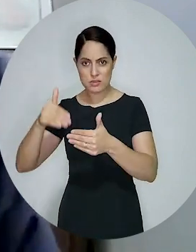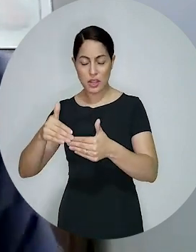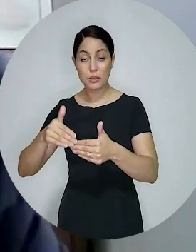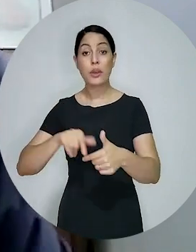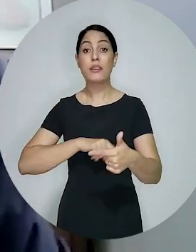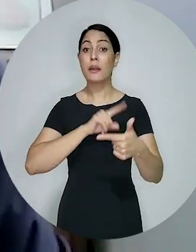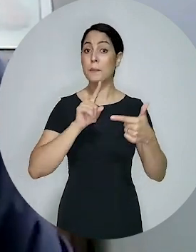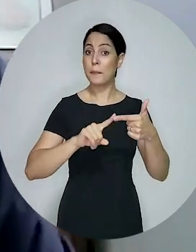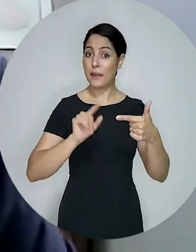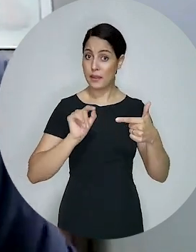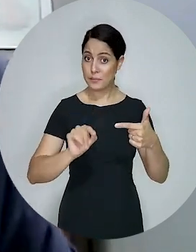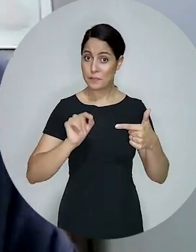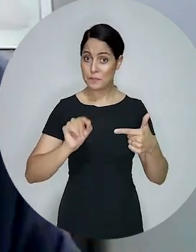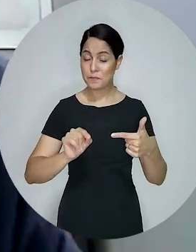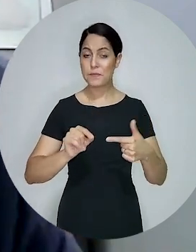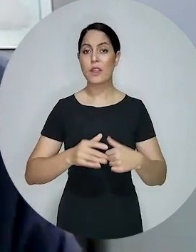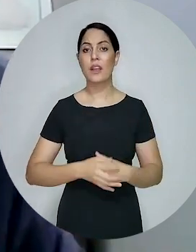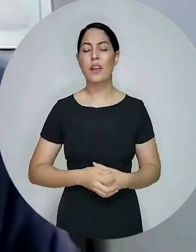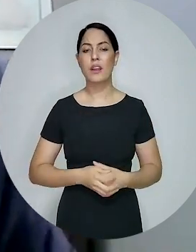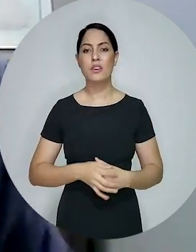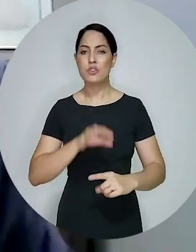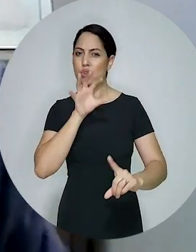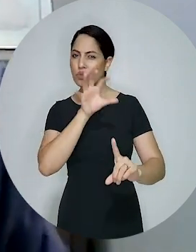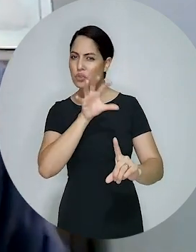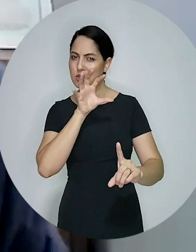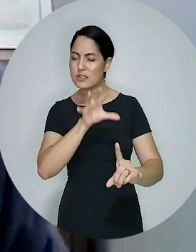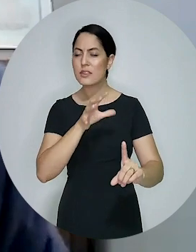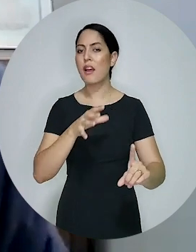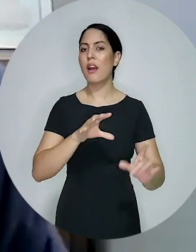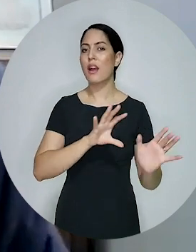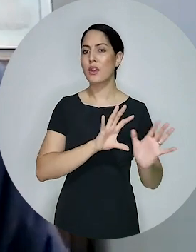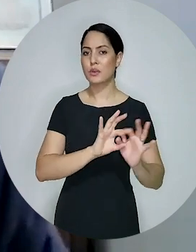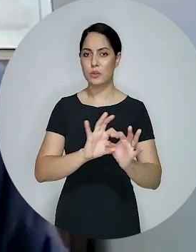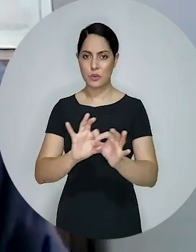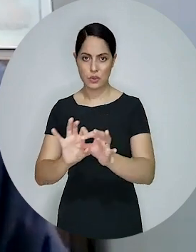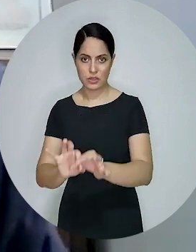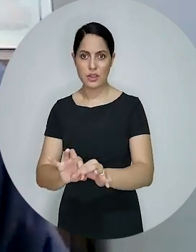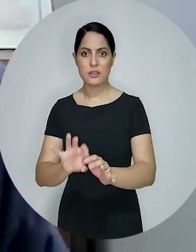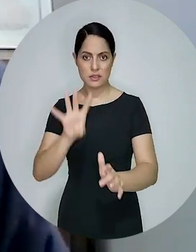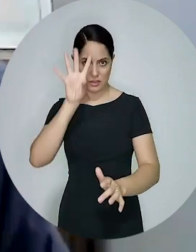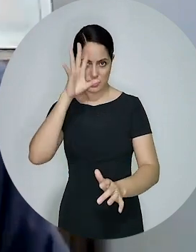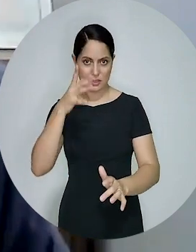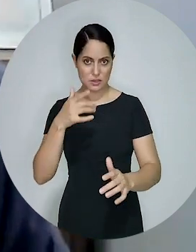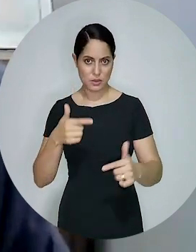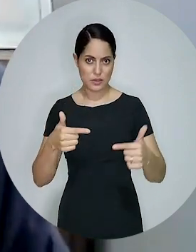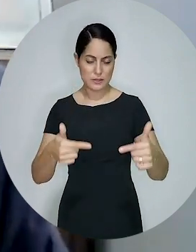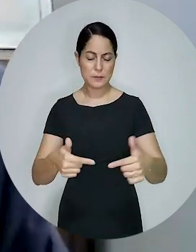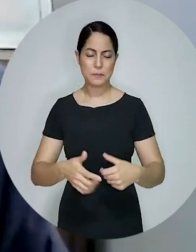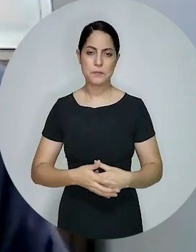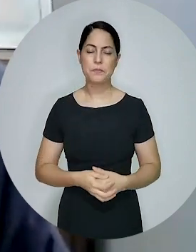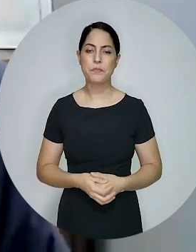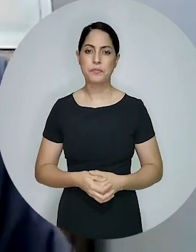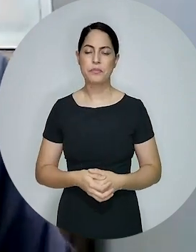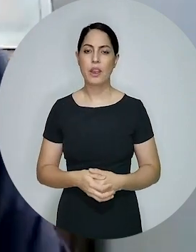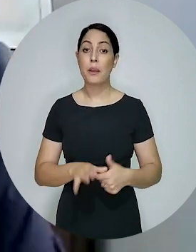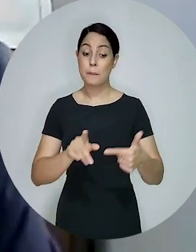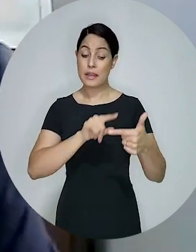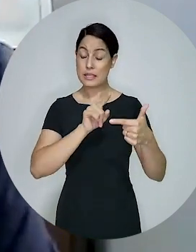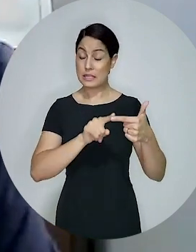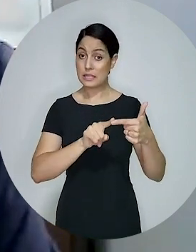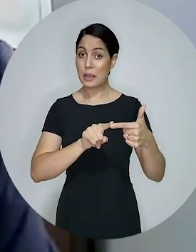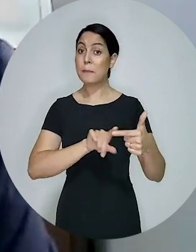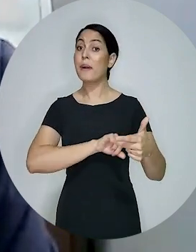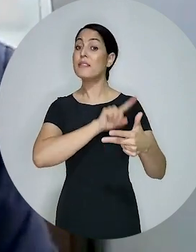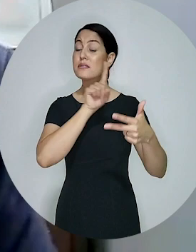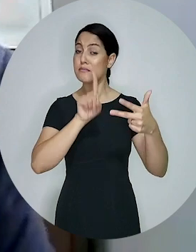do consenso da maioria, há também o poder de influir, o poder de influenciar nessas decisões.